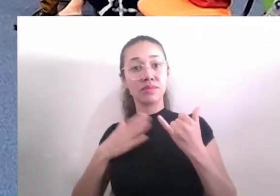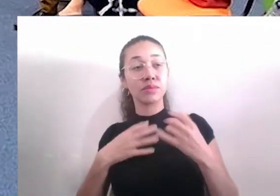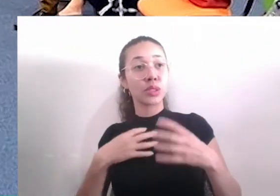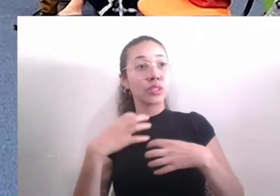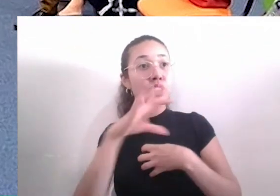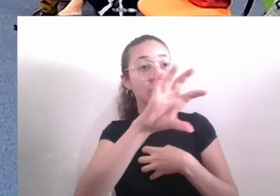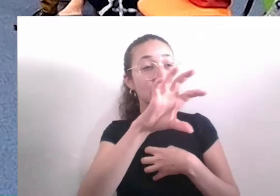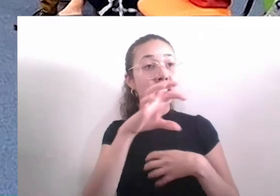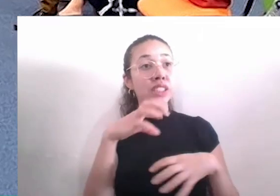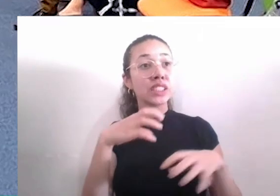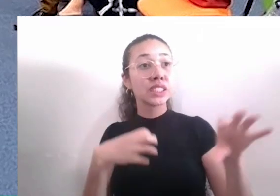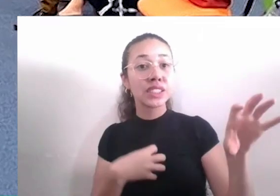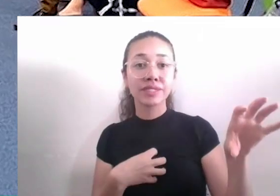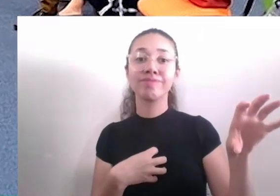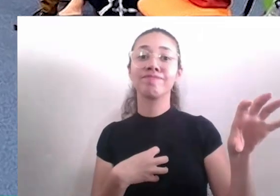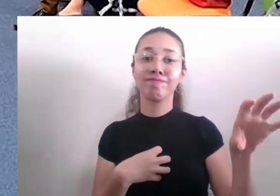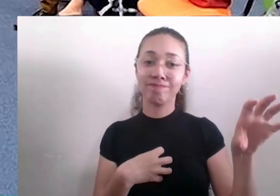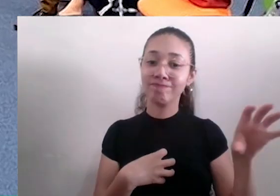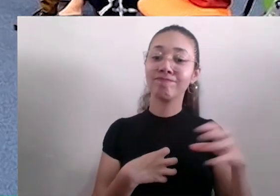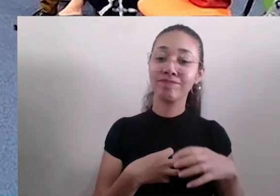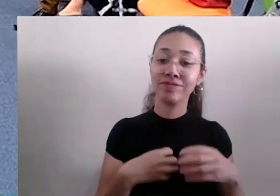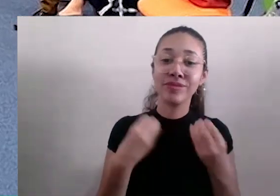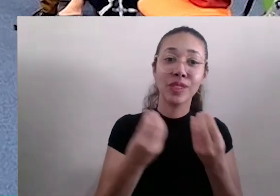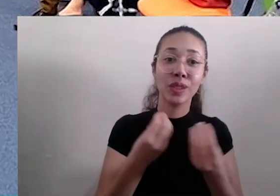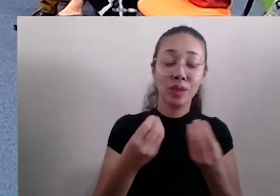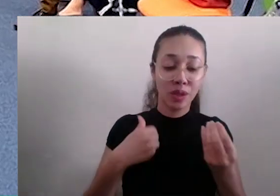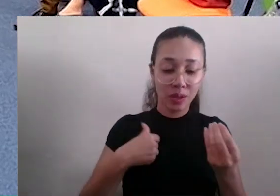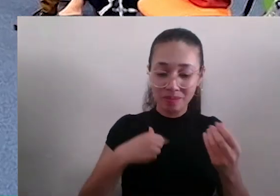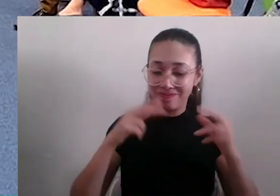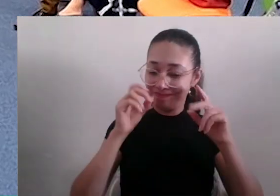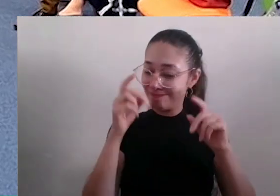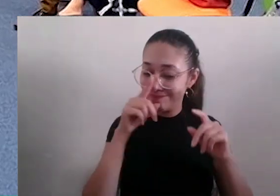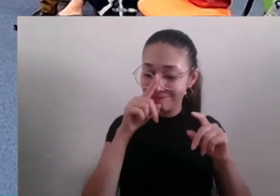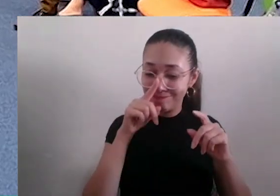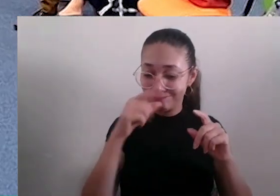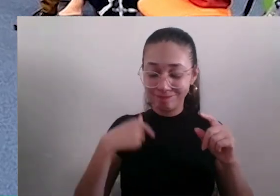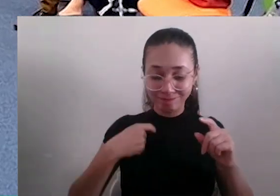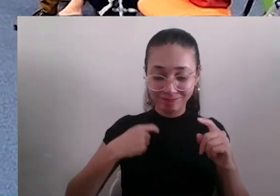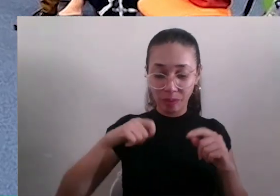senti o risco que eu corria por ser mulher esse sabe